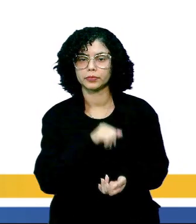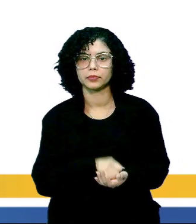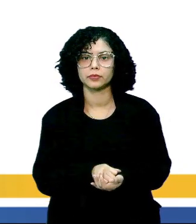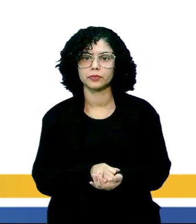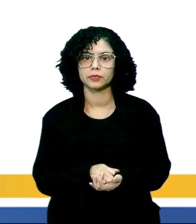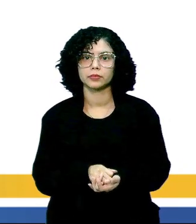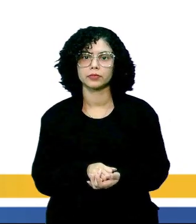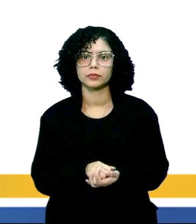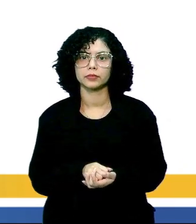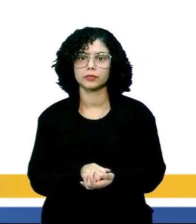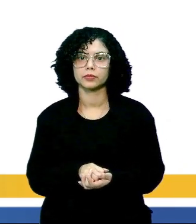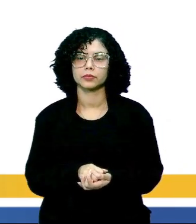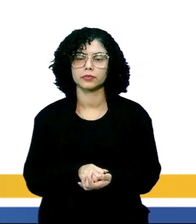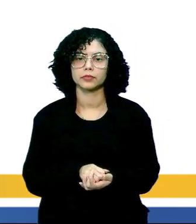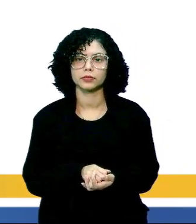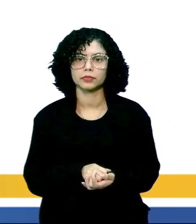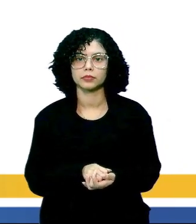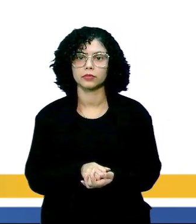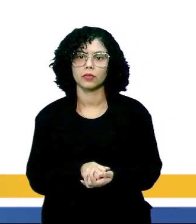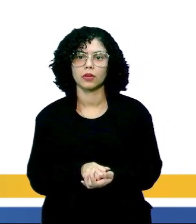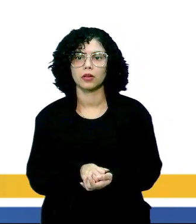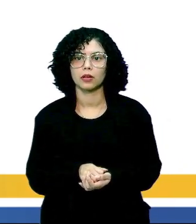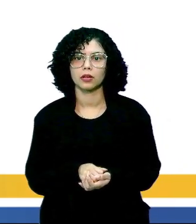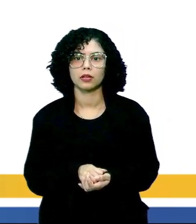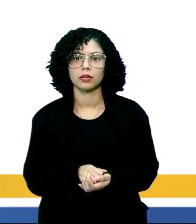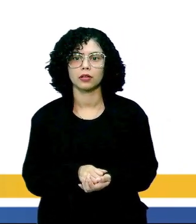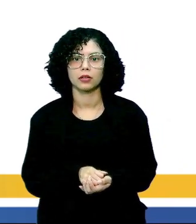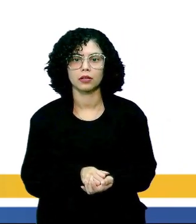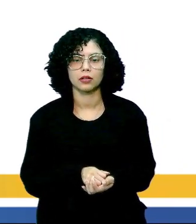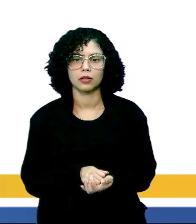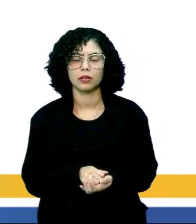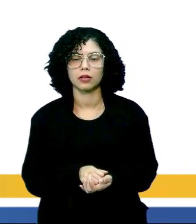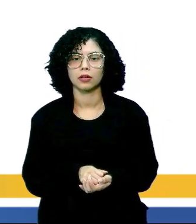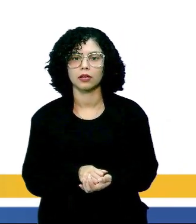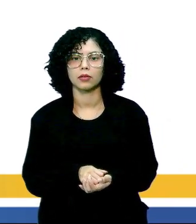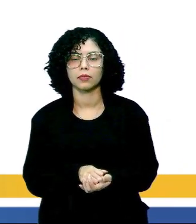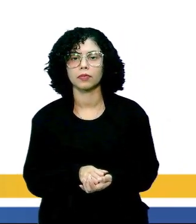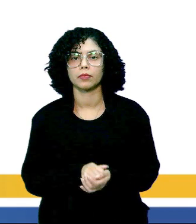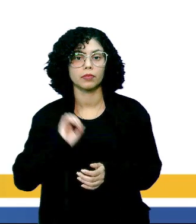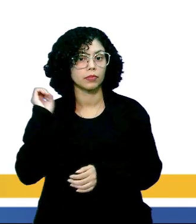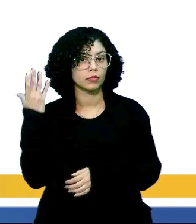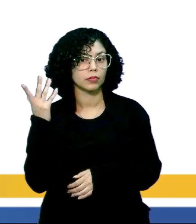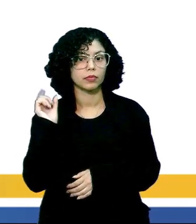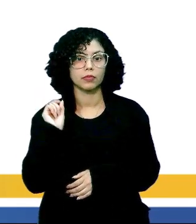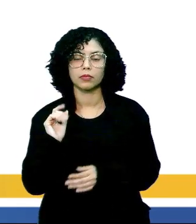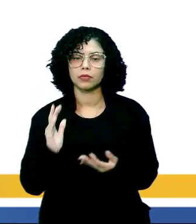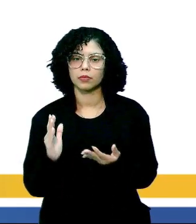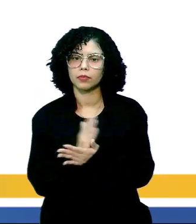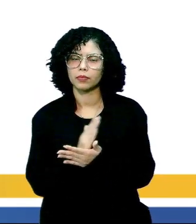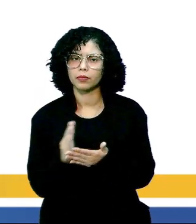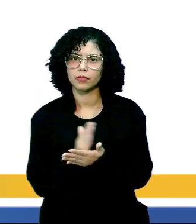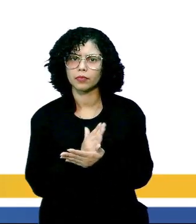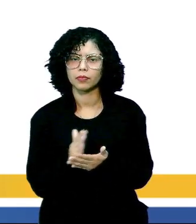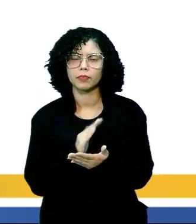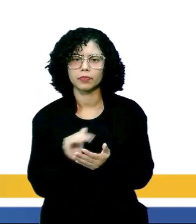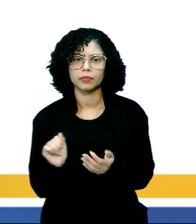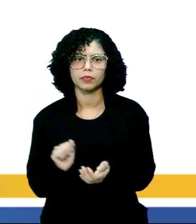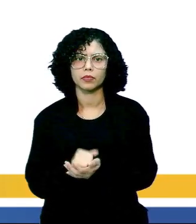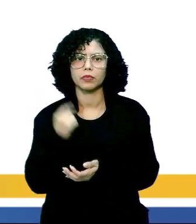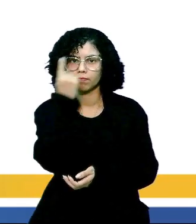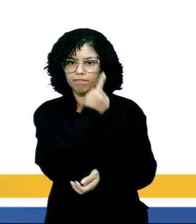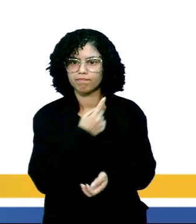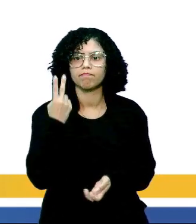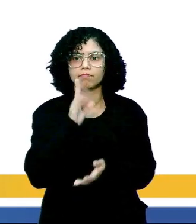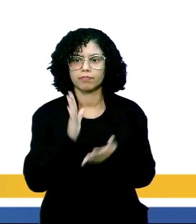a few minutes an hour, a few times an hour, desculpem. No caso ali, algumas vezes por